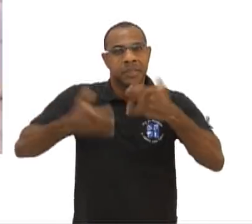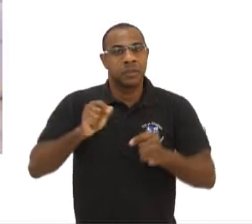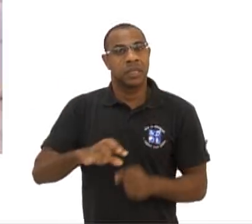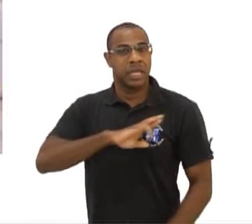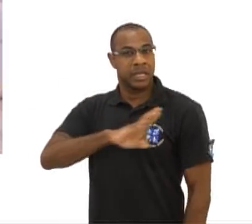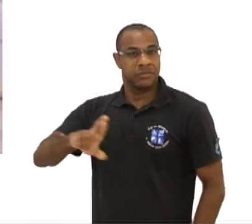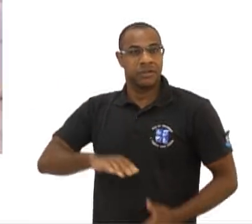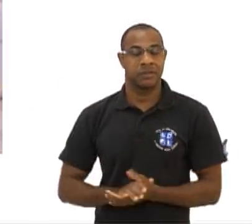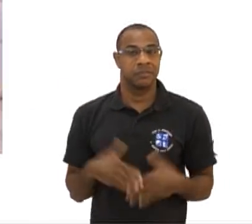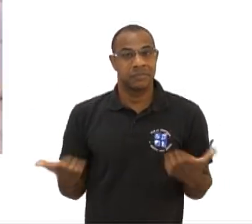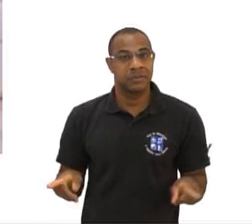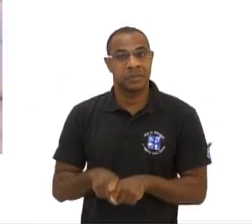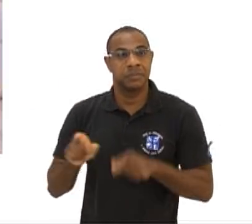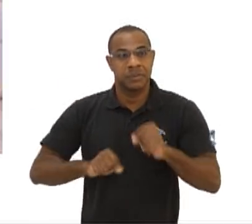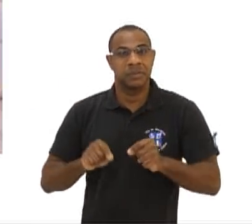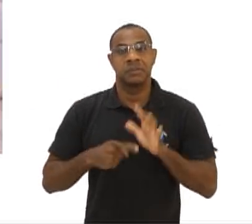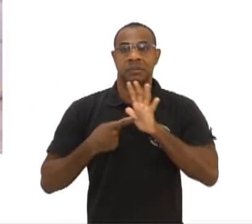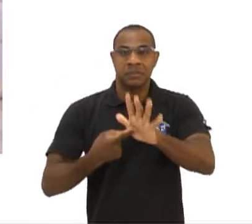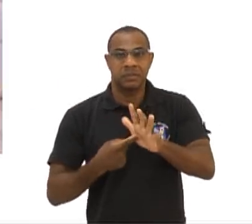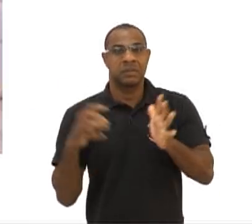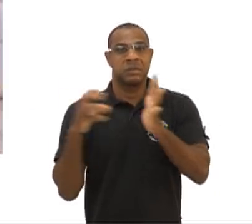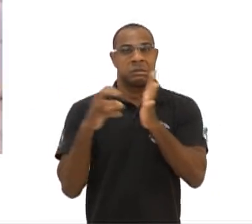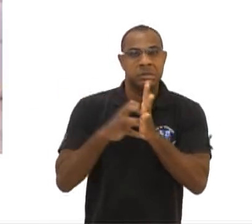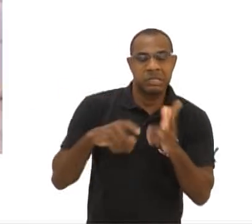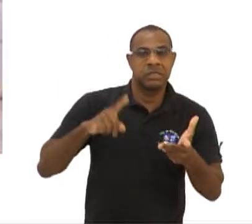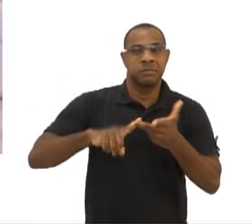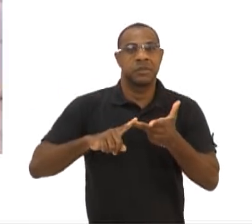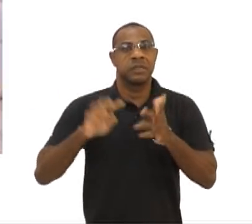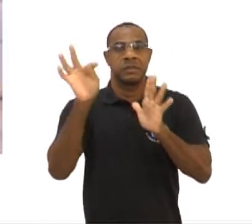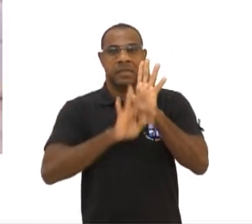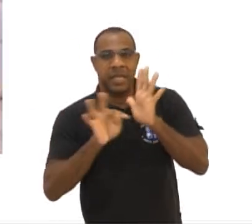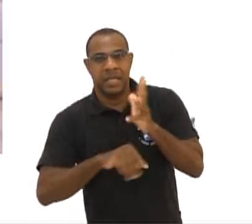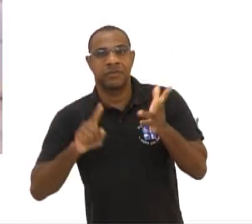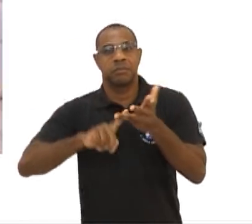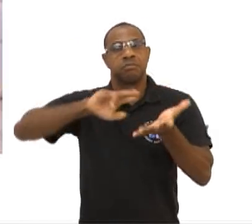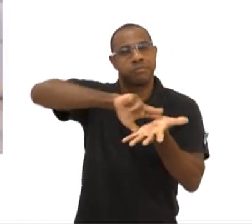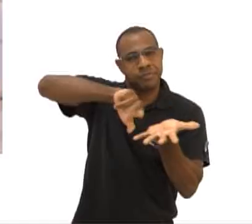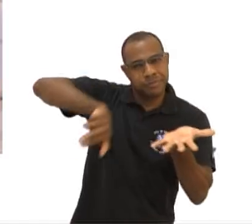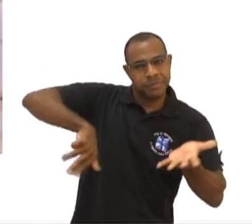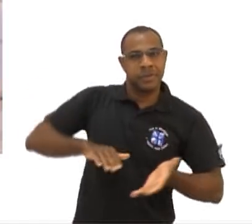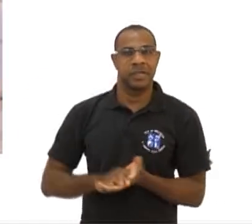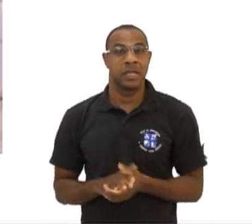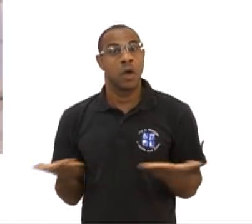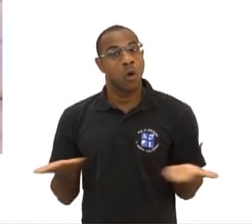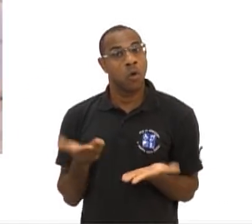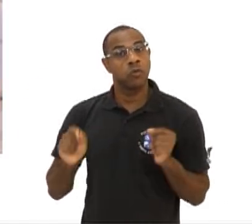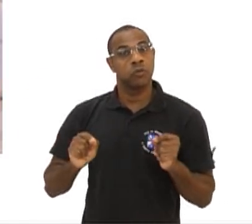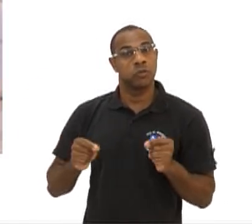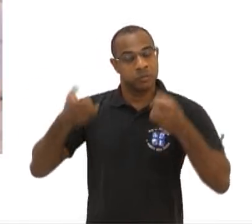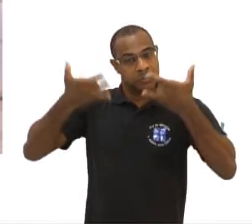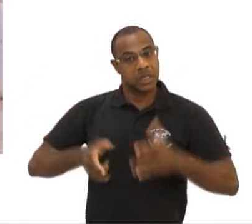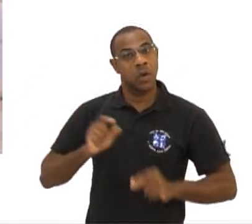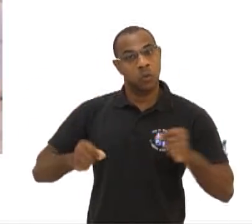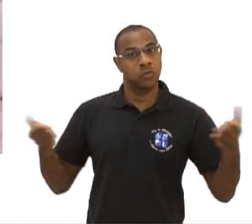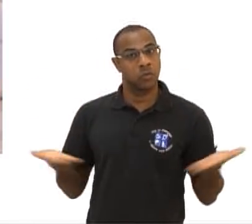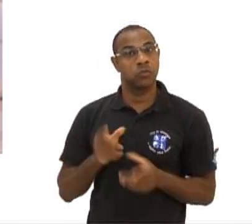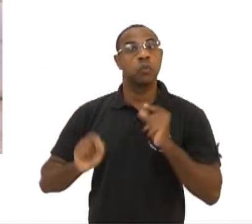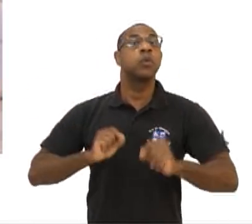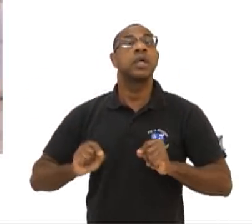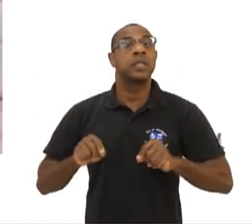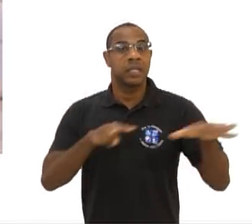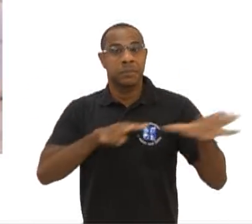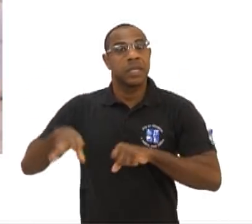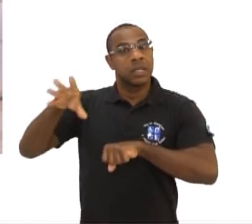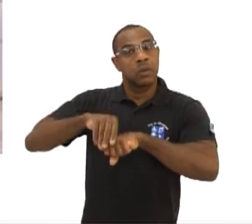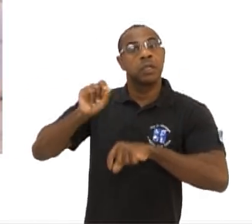ritos, símbolos, textos, festas, enfim. O que nós queremos trabalhar na aula de hoje, da Semana